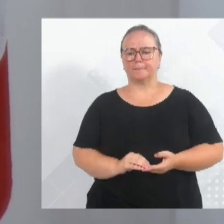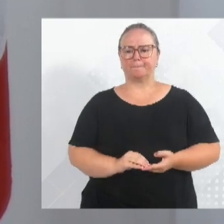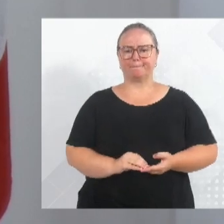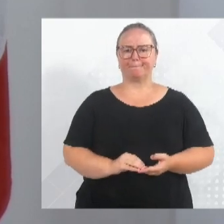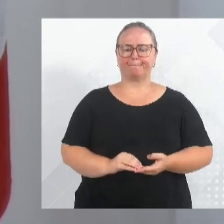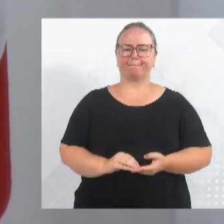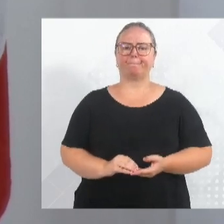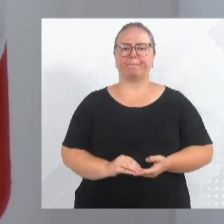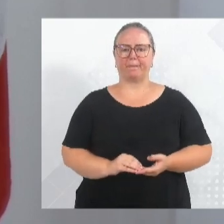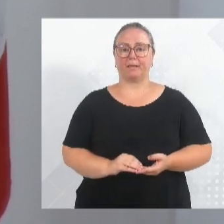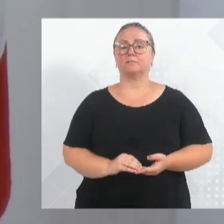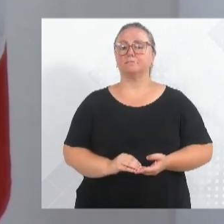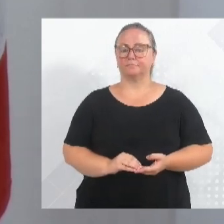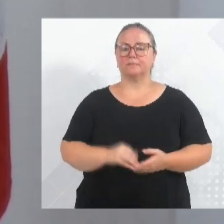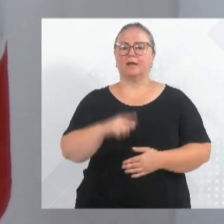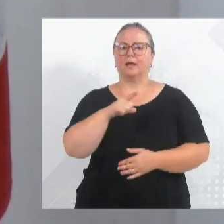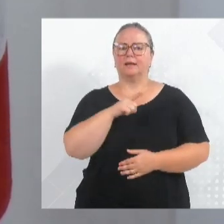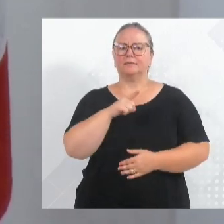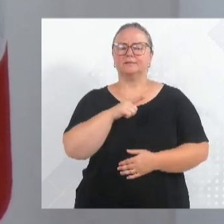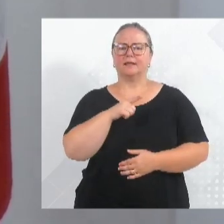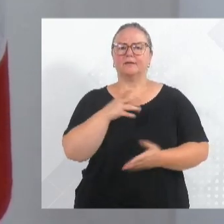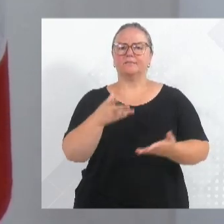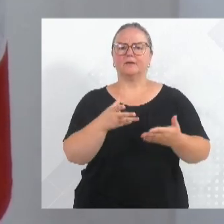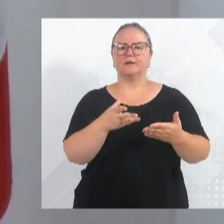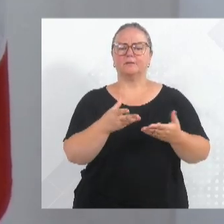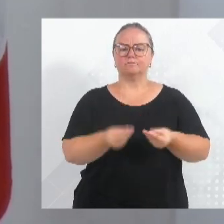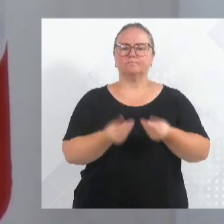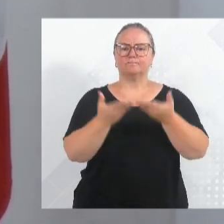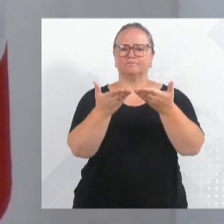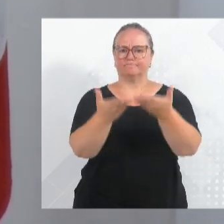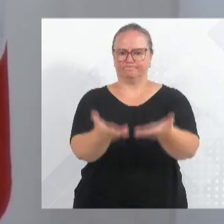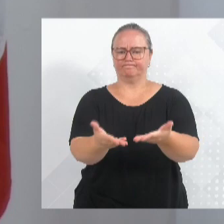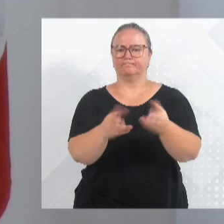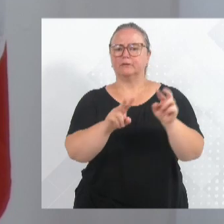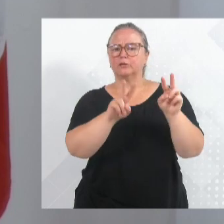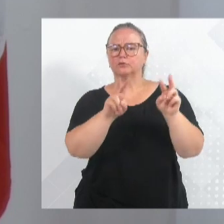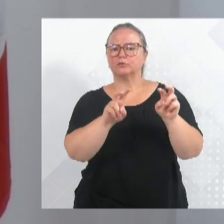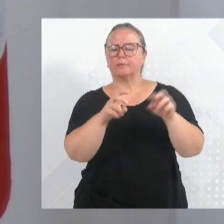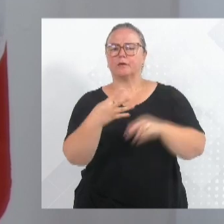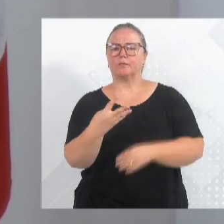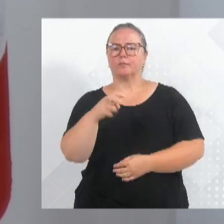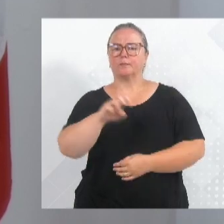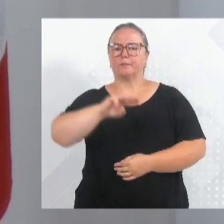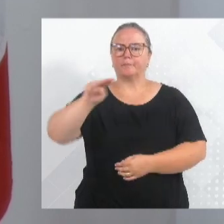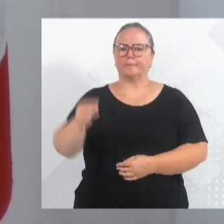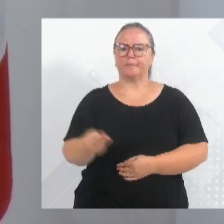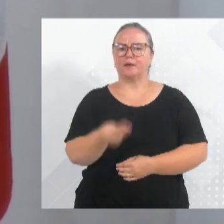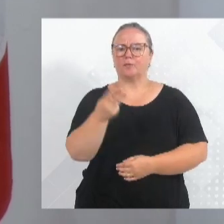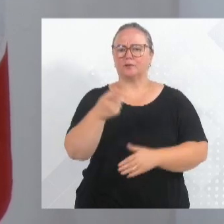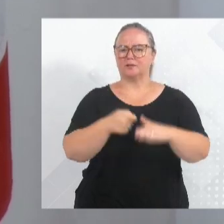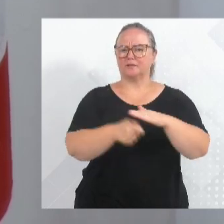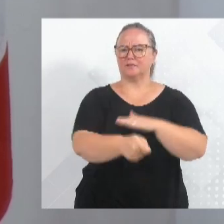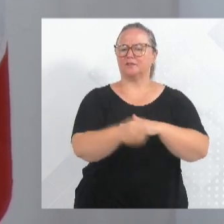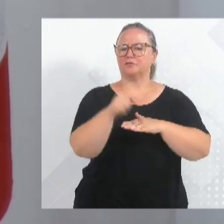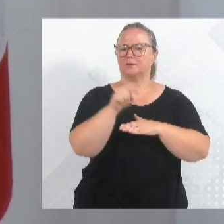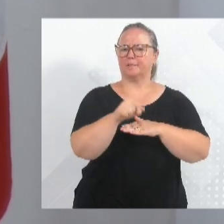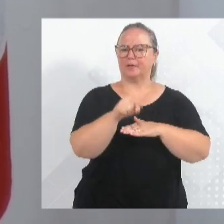Recentemente foi encaminhada uma consulta no TCE referente a 45 milhões de investimentos na cidade pelo